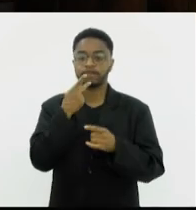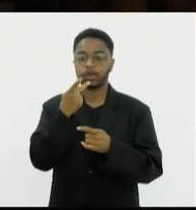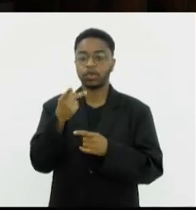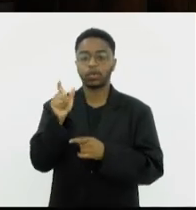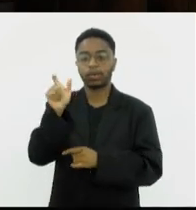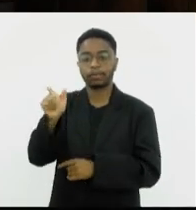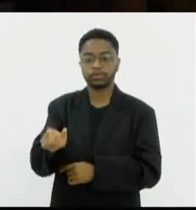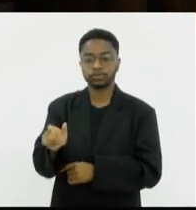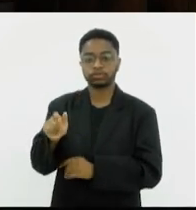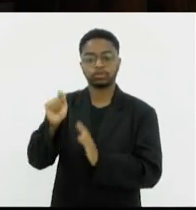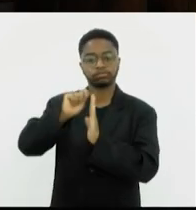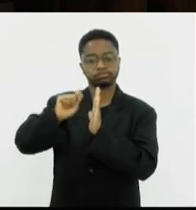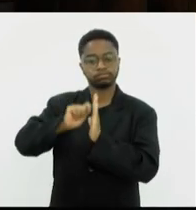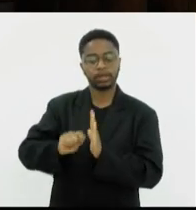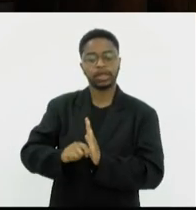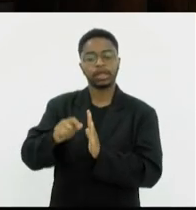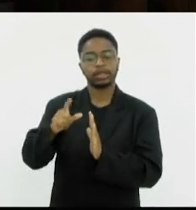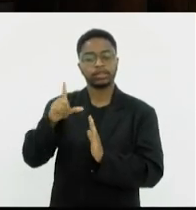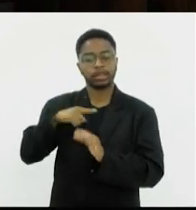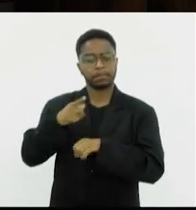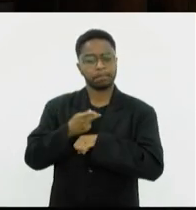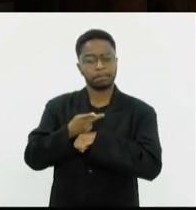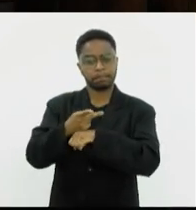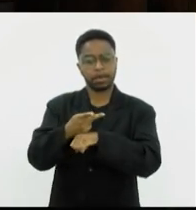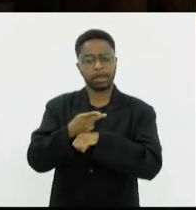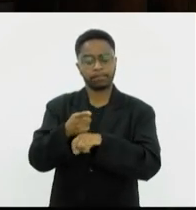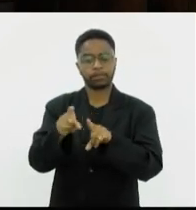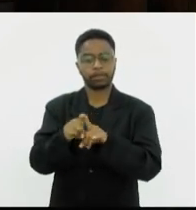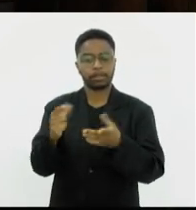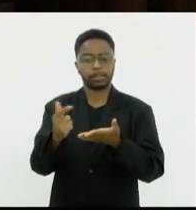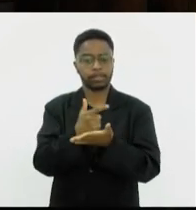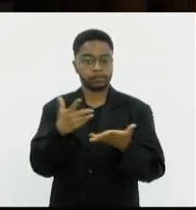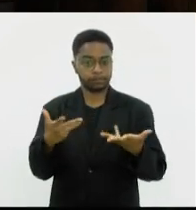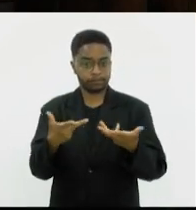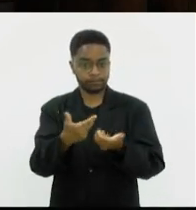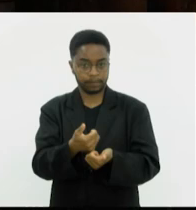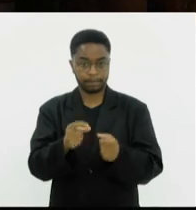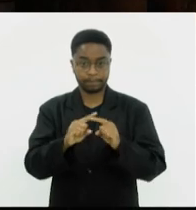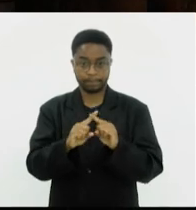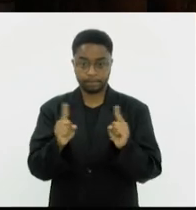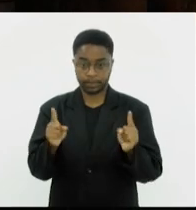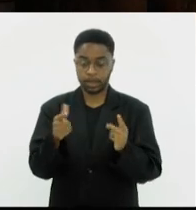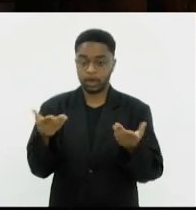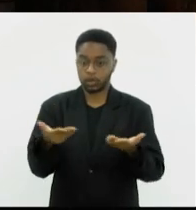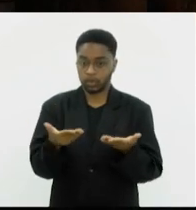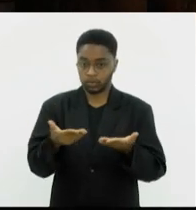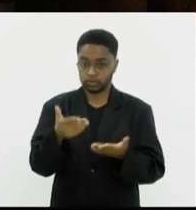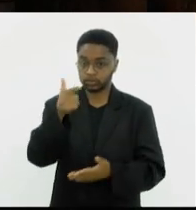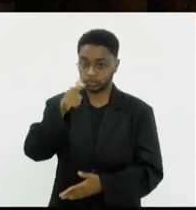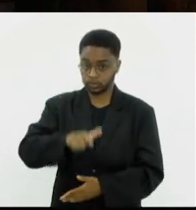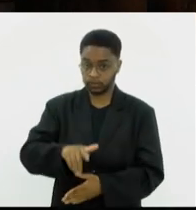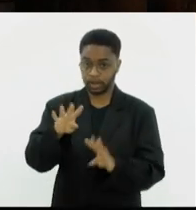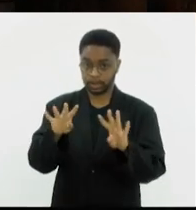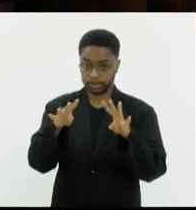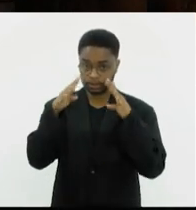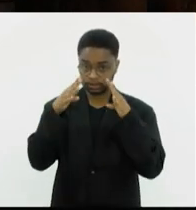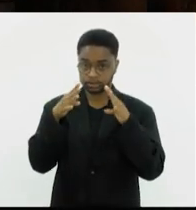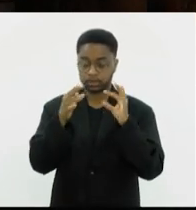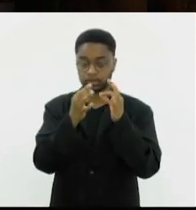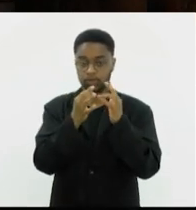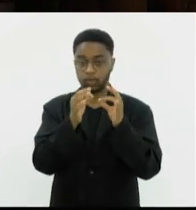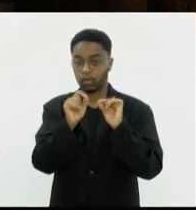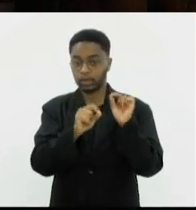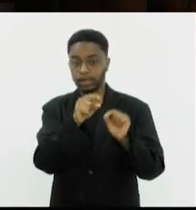autor aqui é um autor premiadíssimo, é uma obra maravilhosa. Agora, outra vez, escutem a obra maravilhosa que